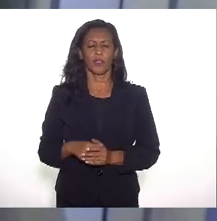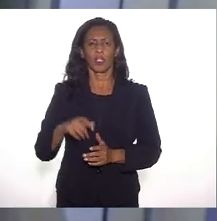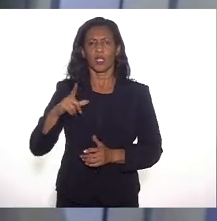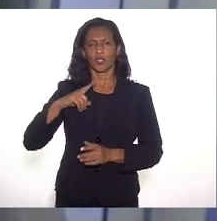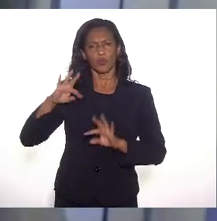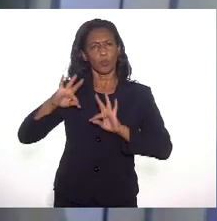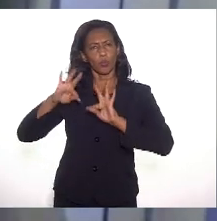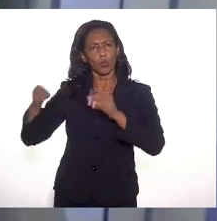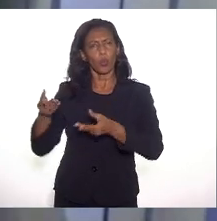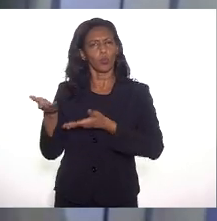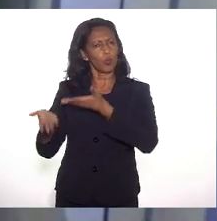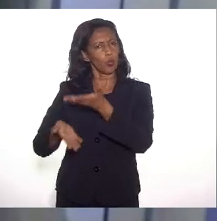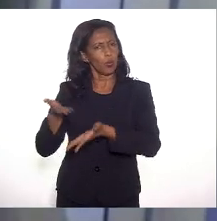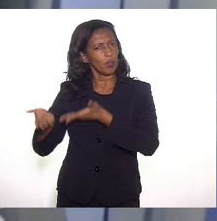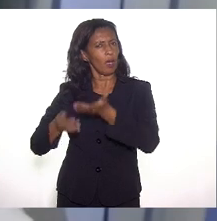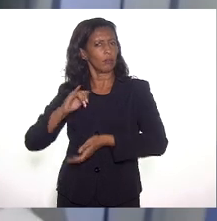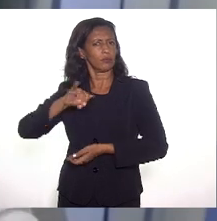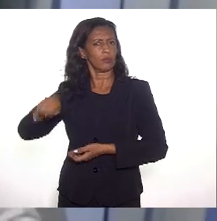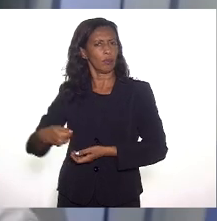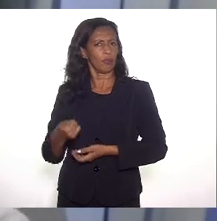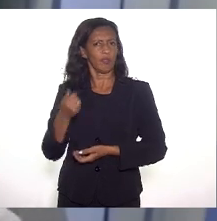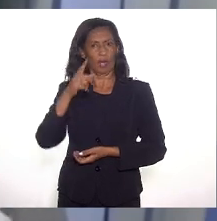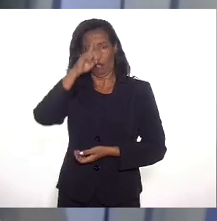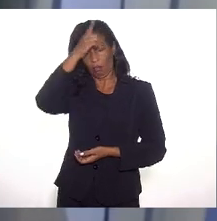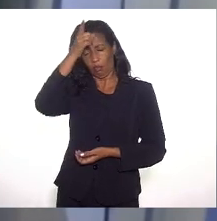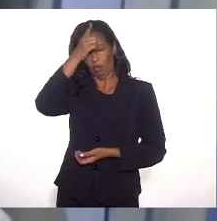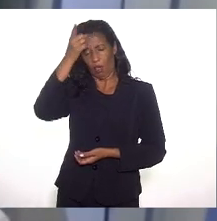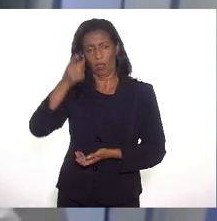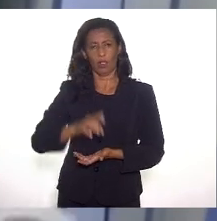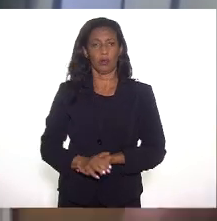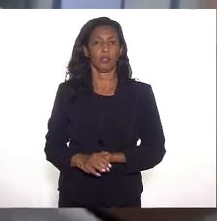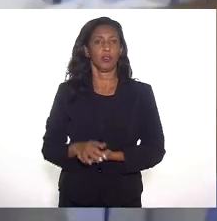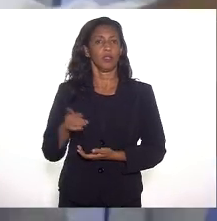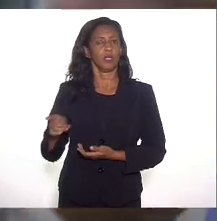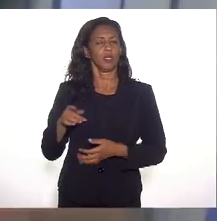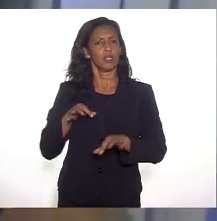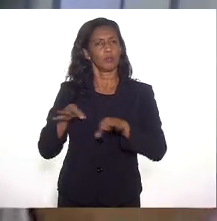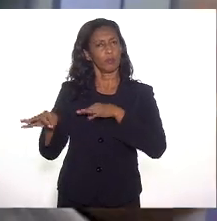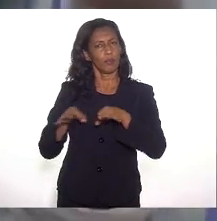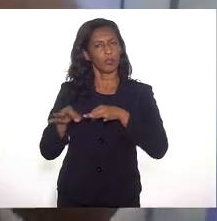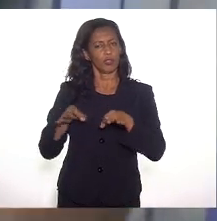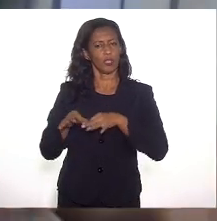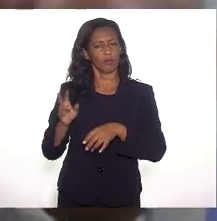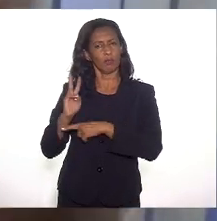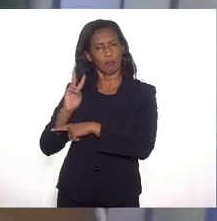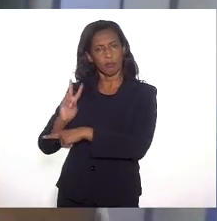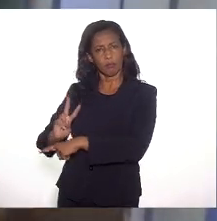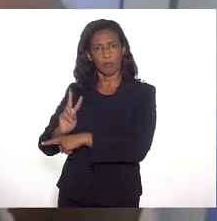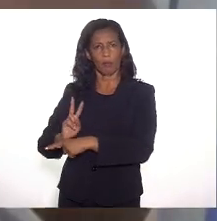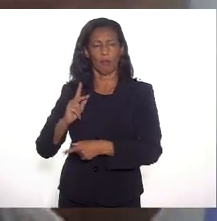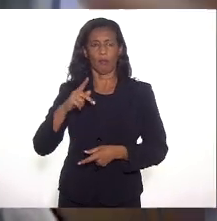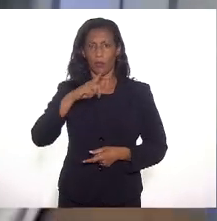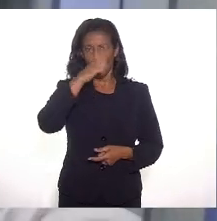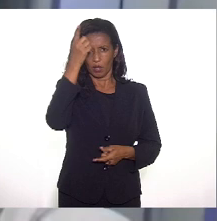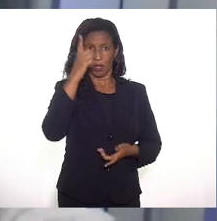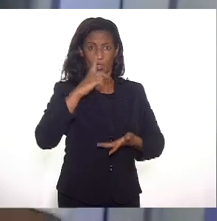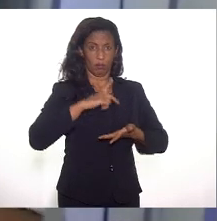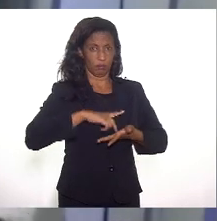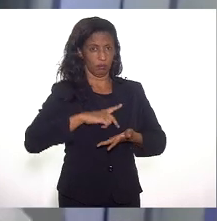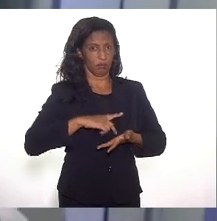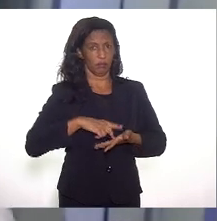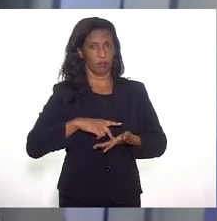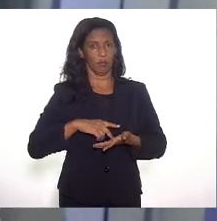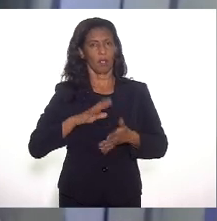todo o cuidado de aproveitar ao máximo as ideias, de maneira que o projeto fosse preservado na sua ideia original, mas não deixasse de